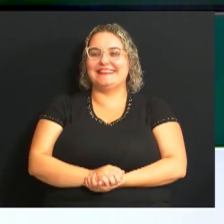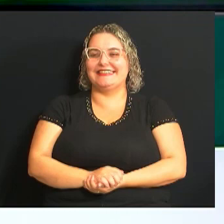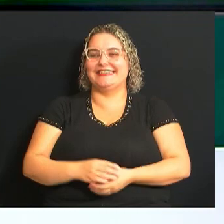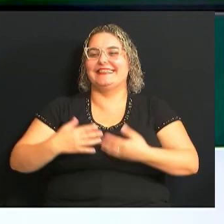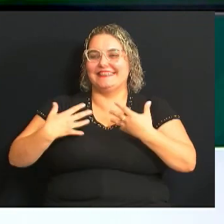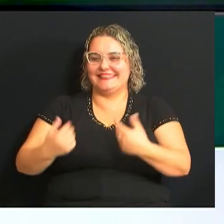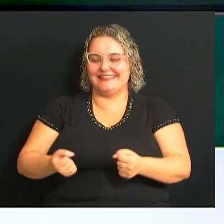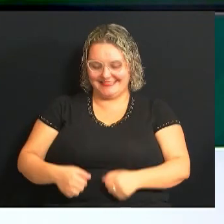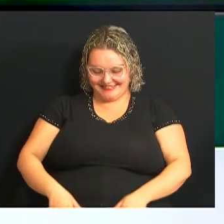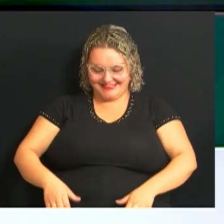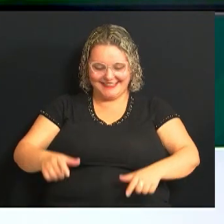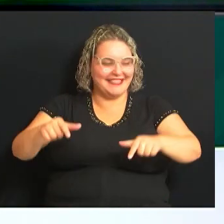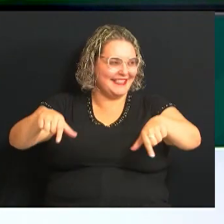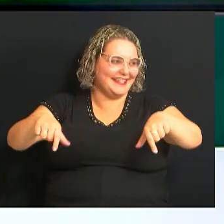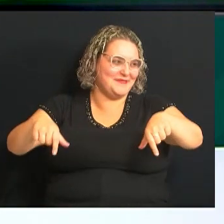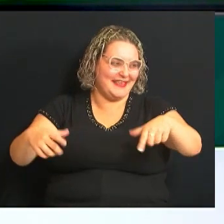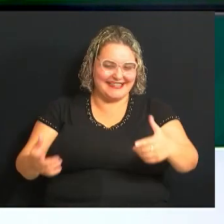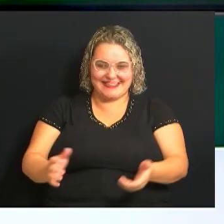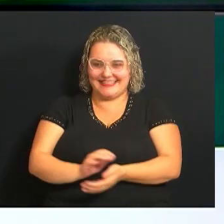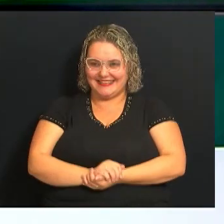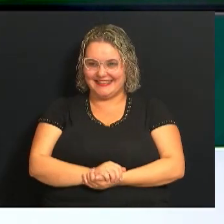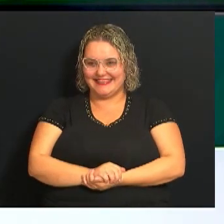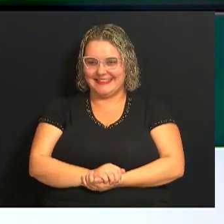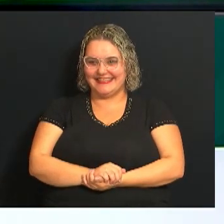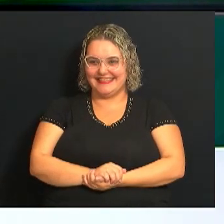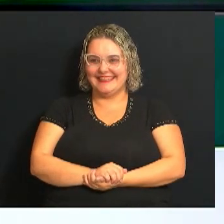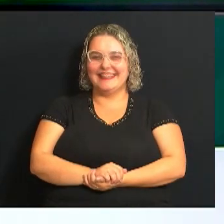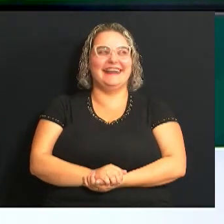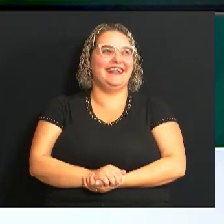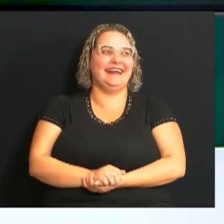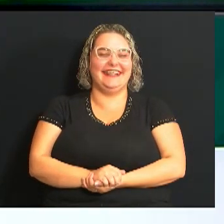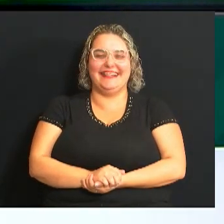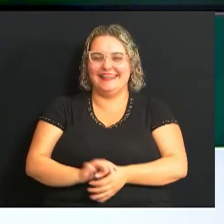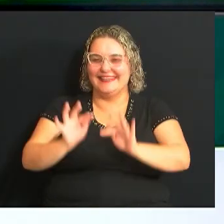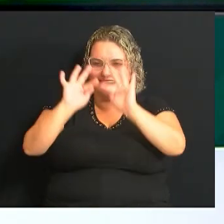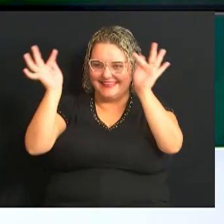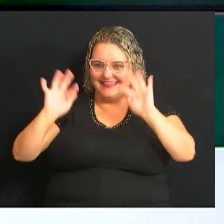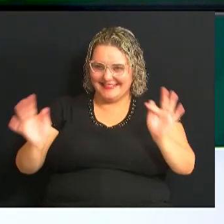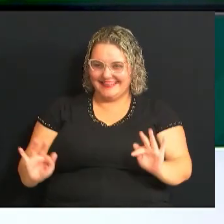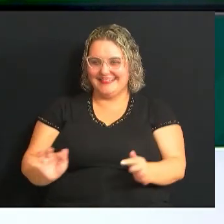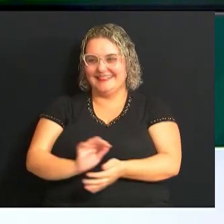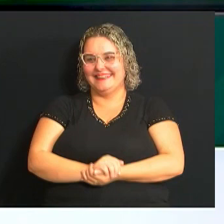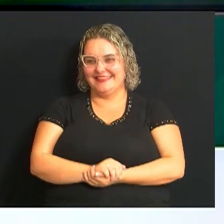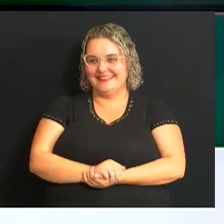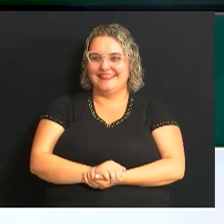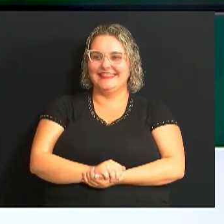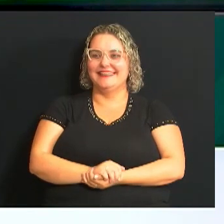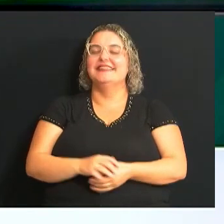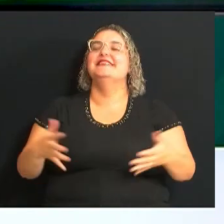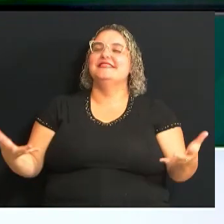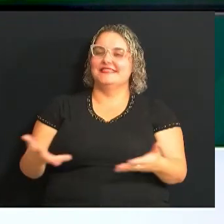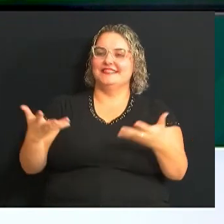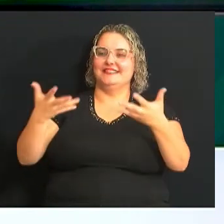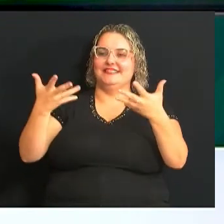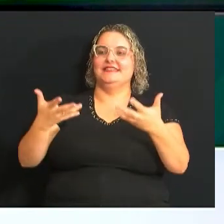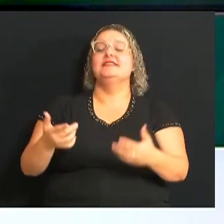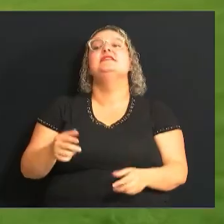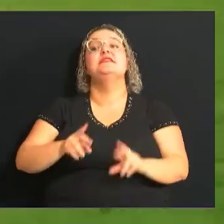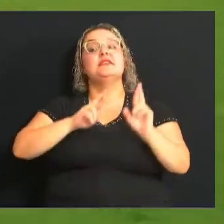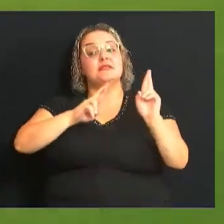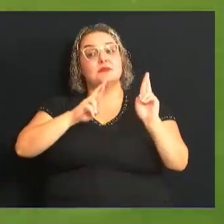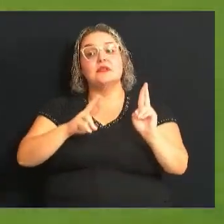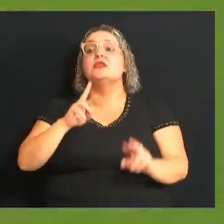realmente, então acredito que vai ser um ano muito feliz e abençoado. Estou muito motivado e espero mais uma vez corresponder